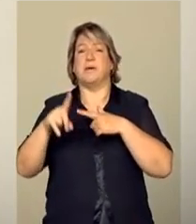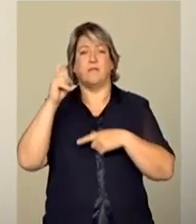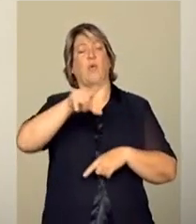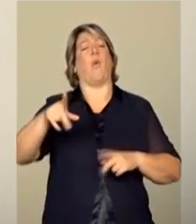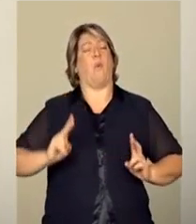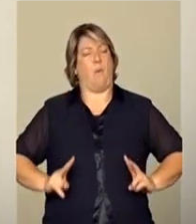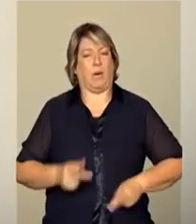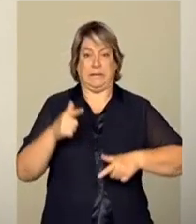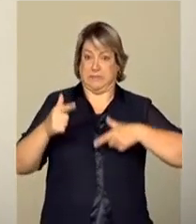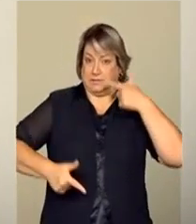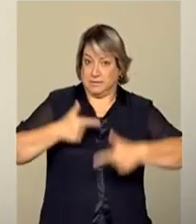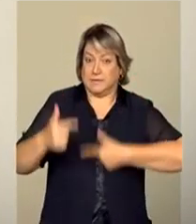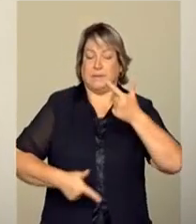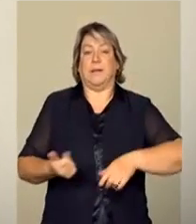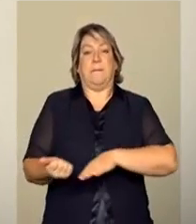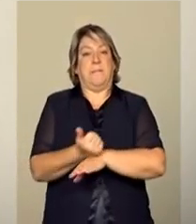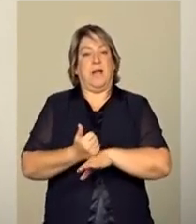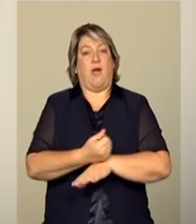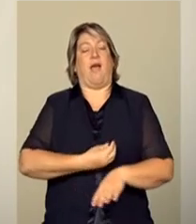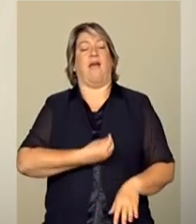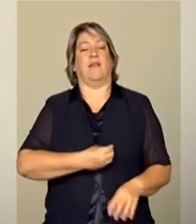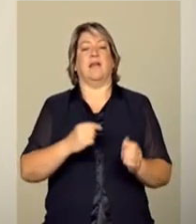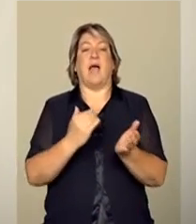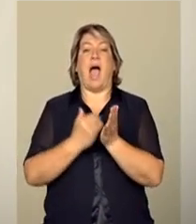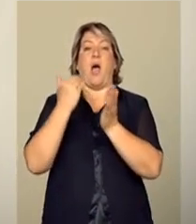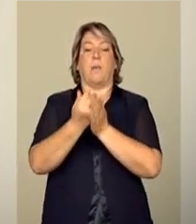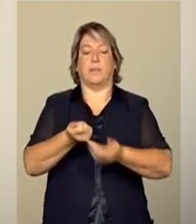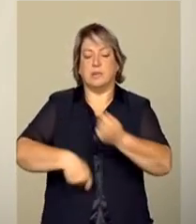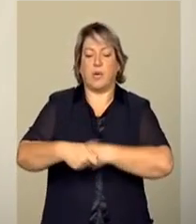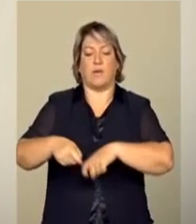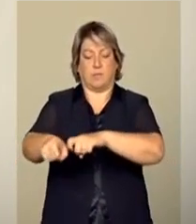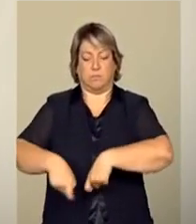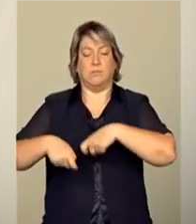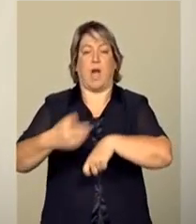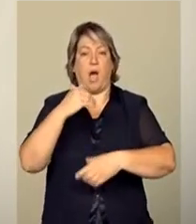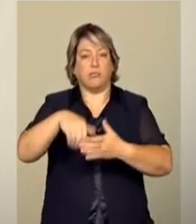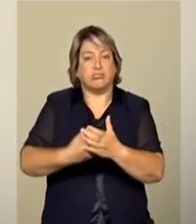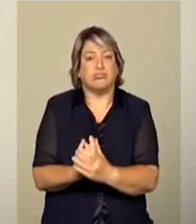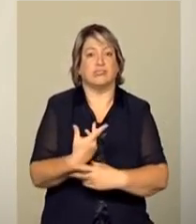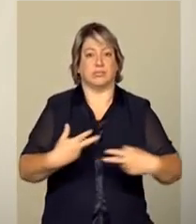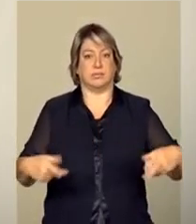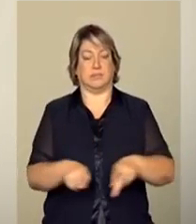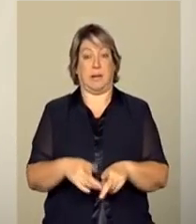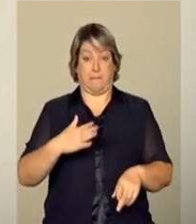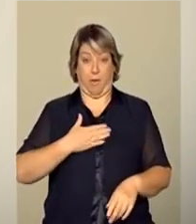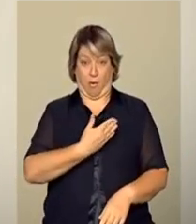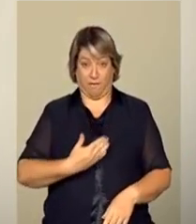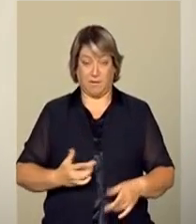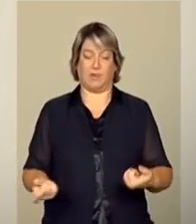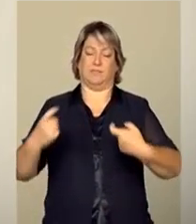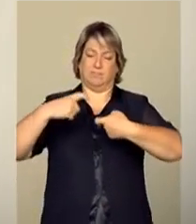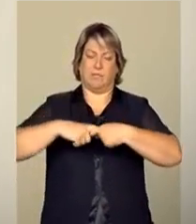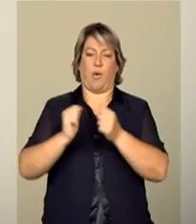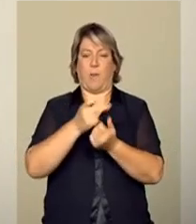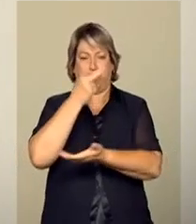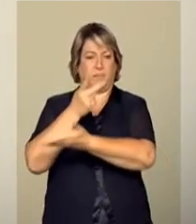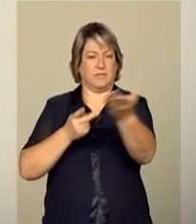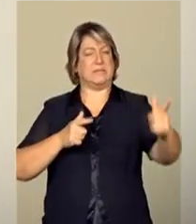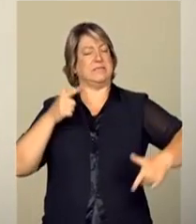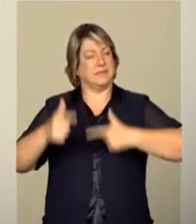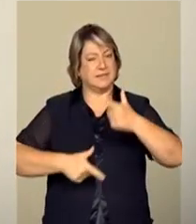batalhando para melhorar a vida e para aumentar sua produção o meu governo é parceiro dessa gente batalhadora por isso